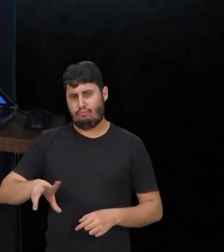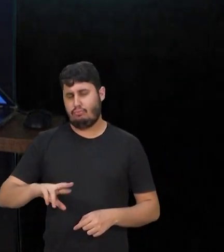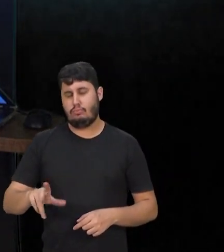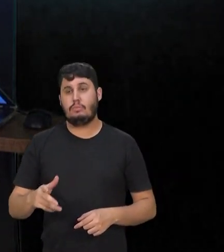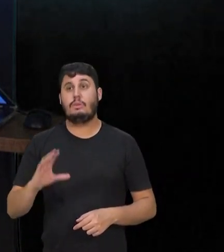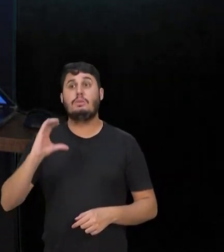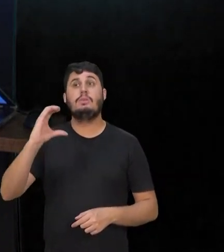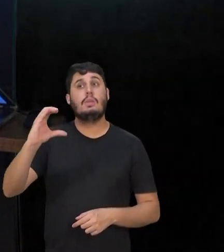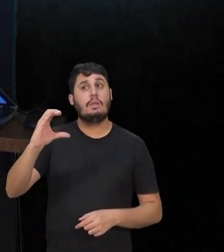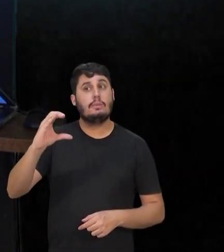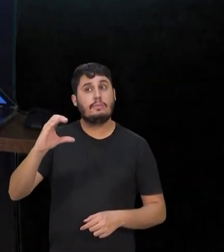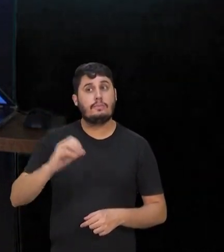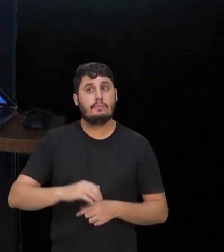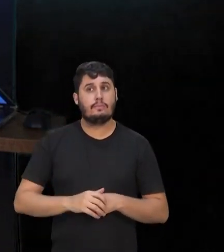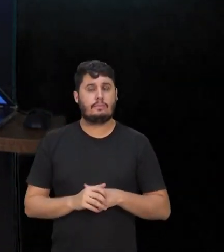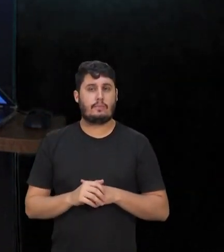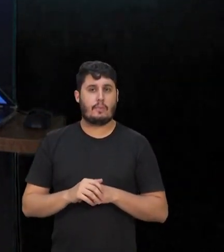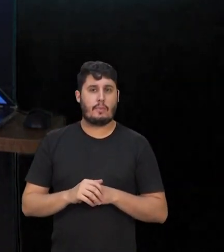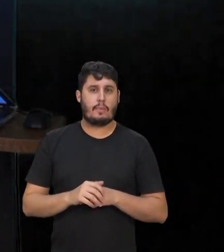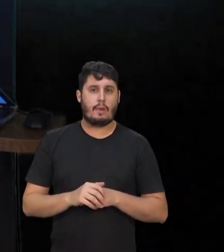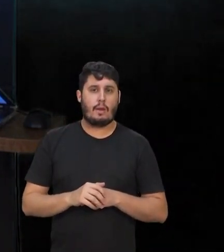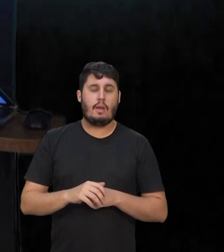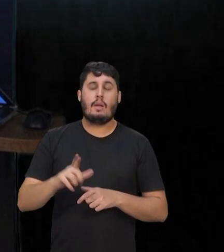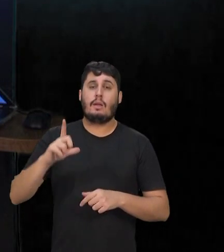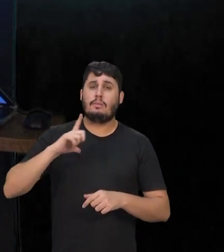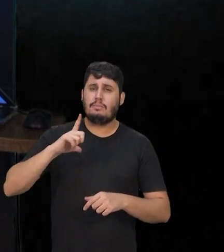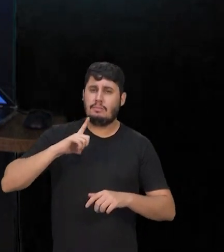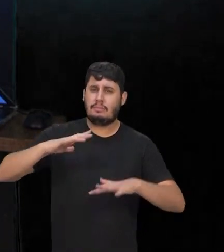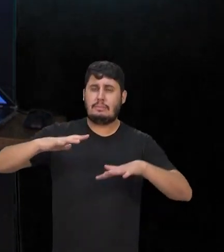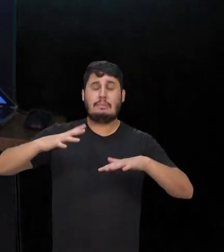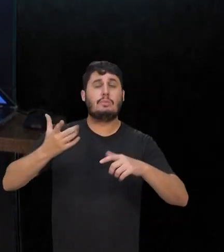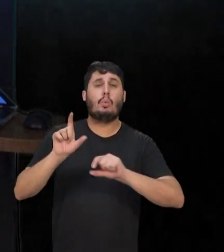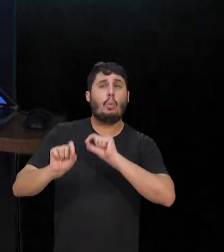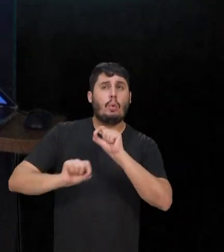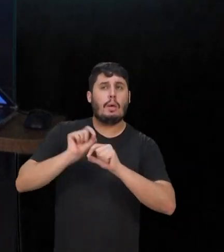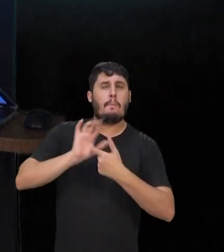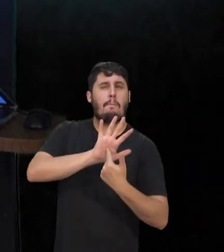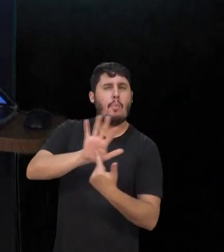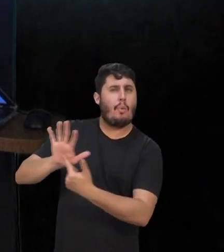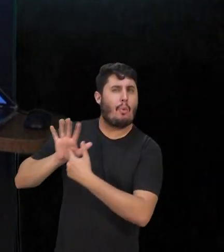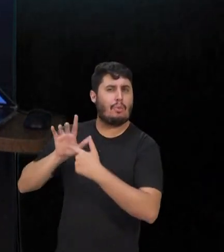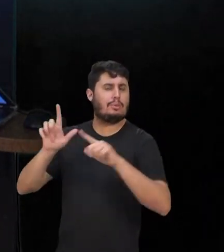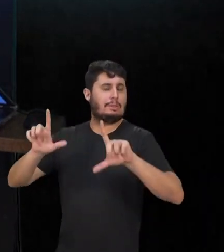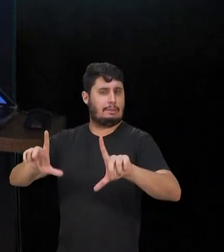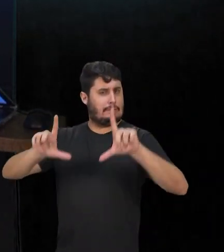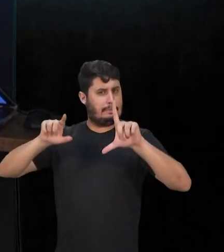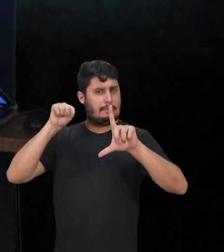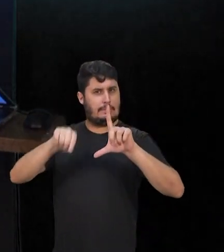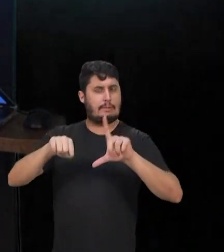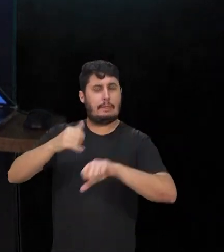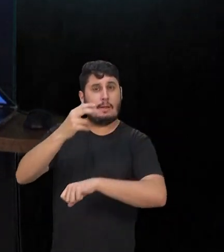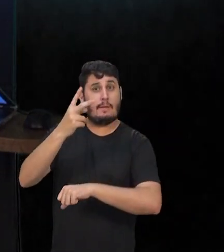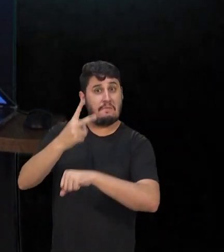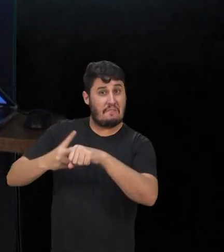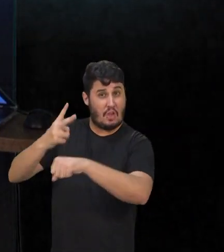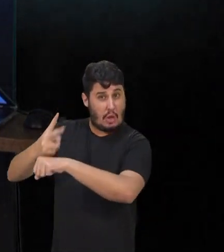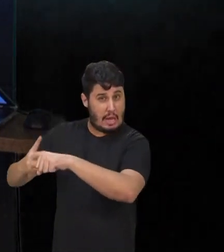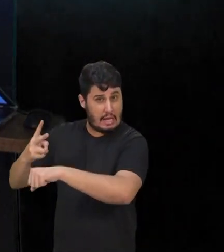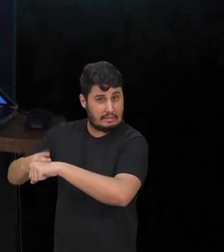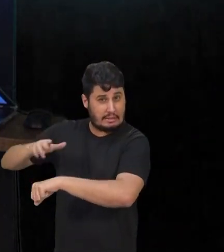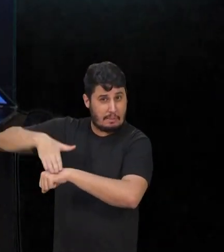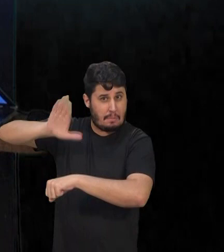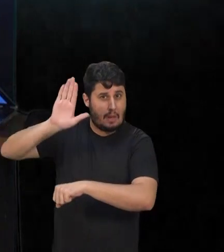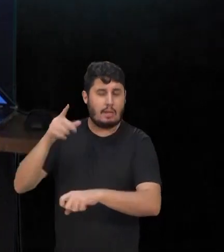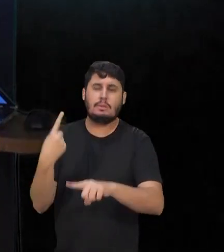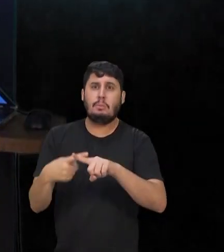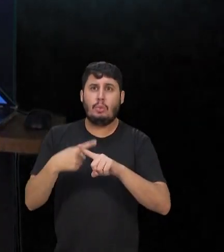A reação causada pela exposição da morte de forma banalizada pelos noticiários. Quer dizer que pela morte estar